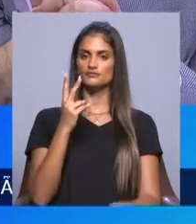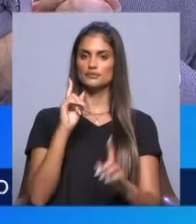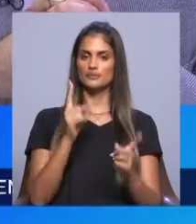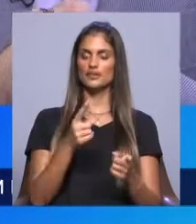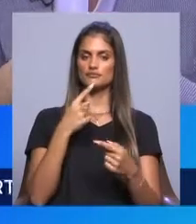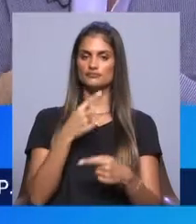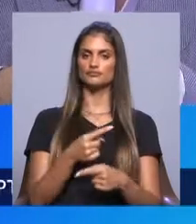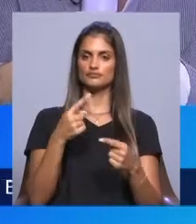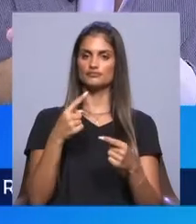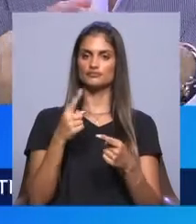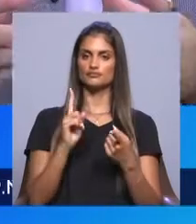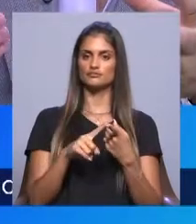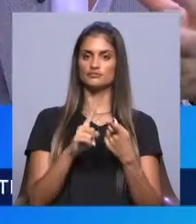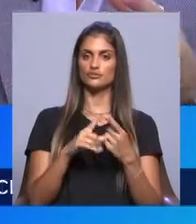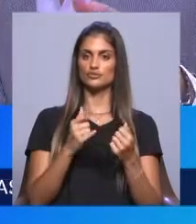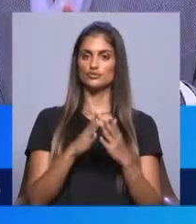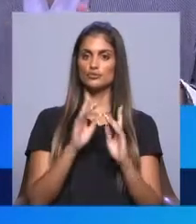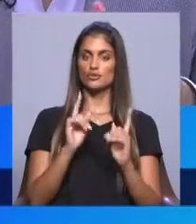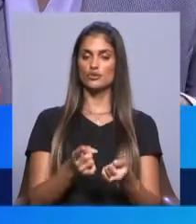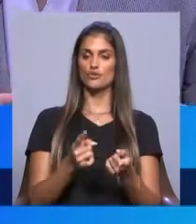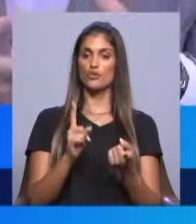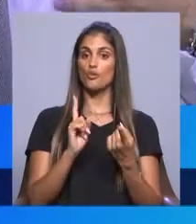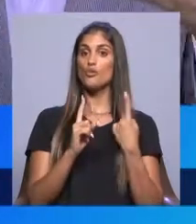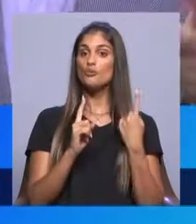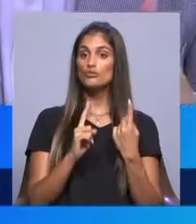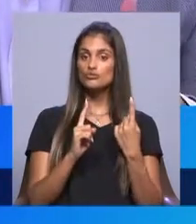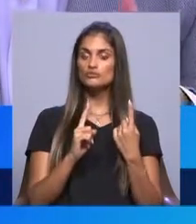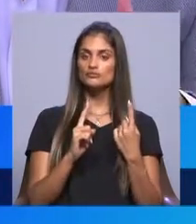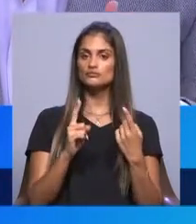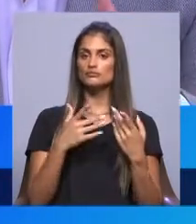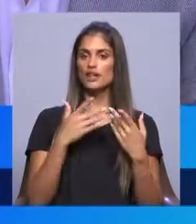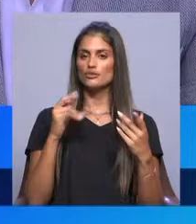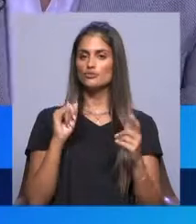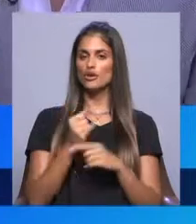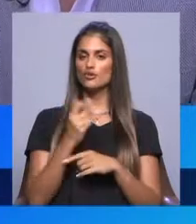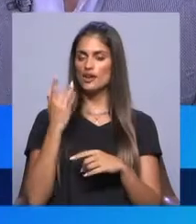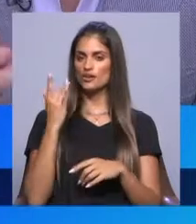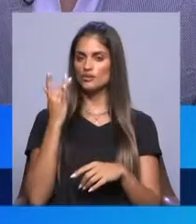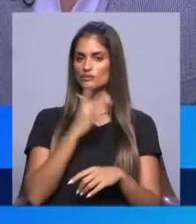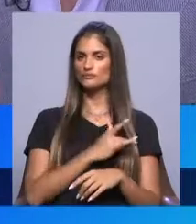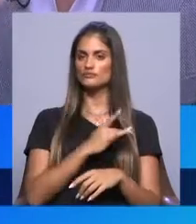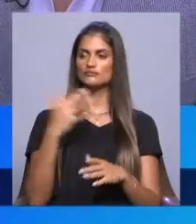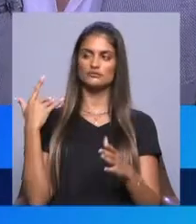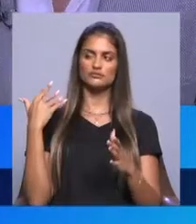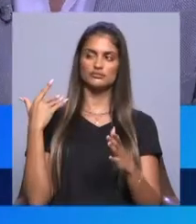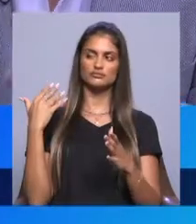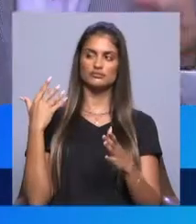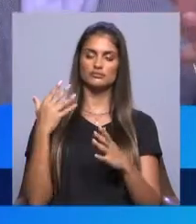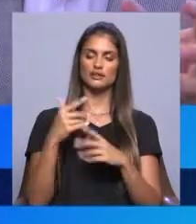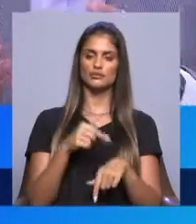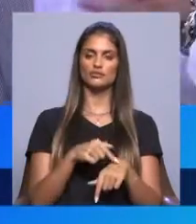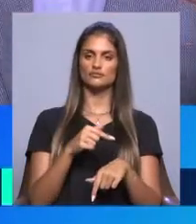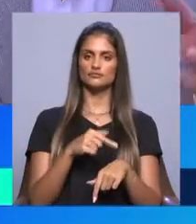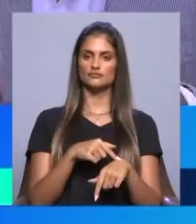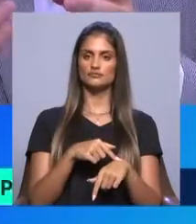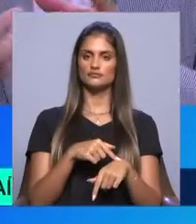que, eventualmente, tudo começou com um gigantesco buraco negro que, ao longo de muito tempo,